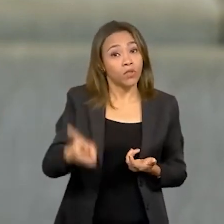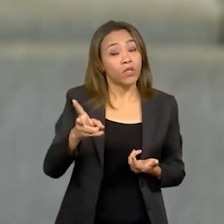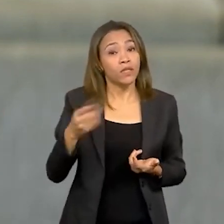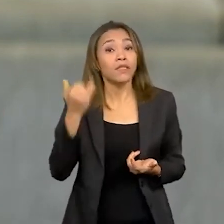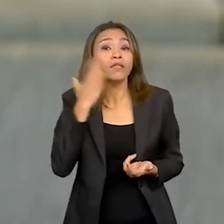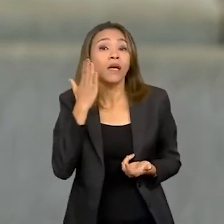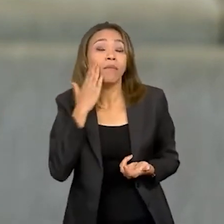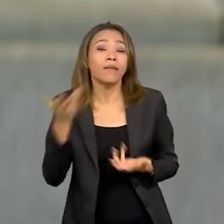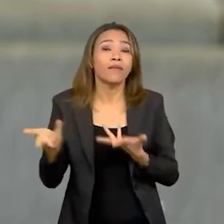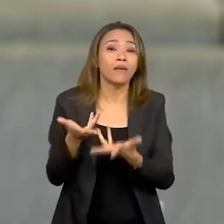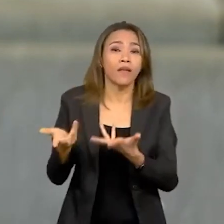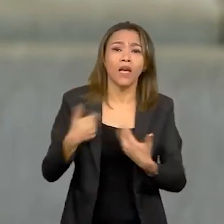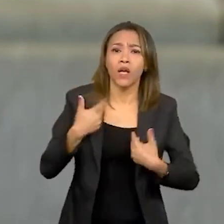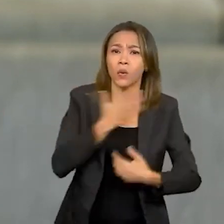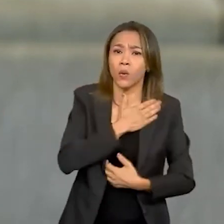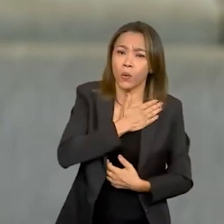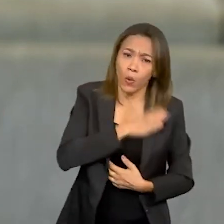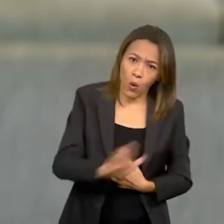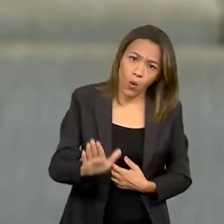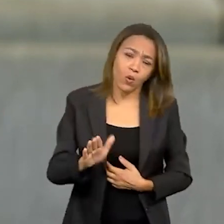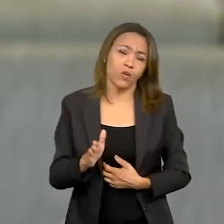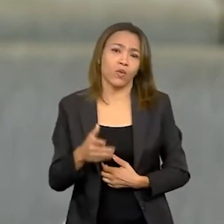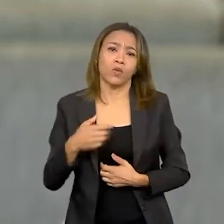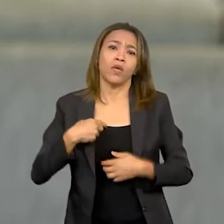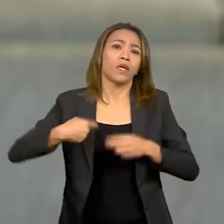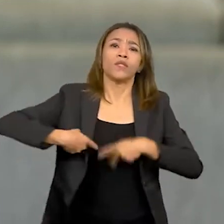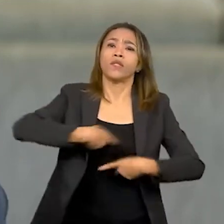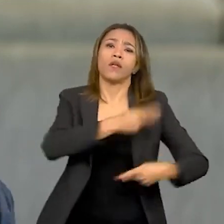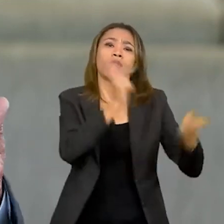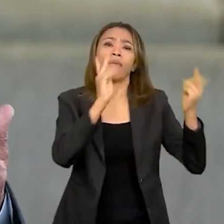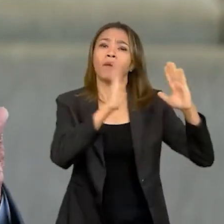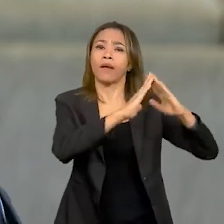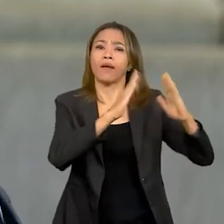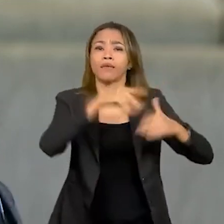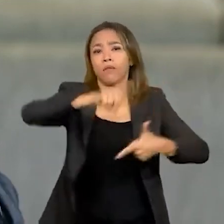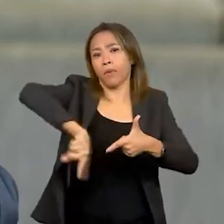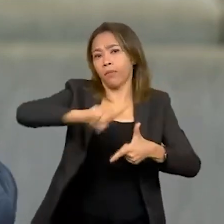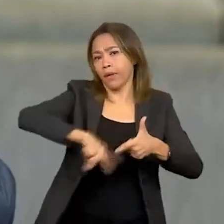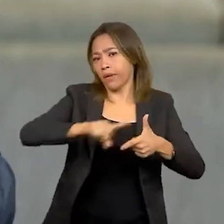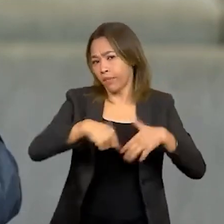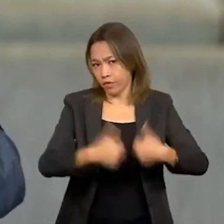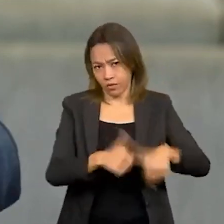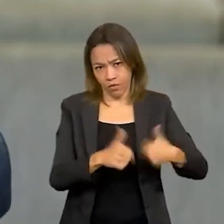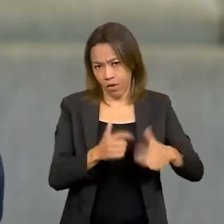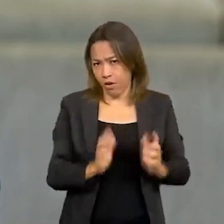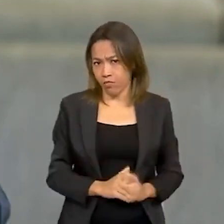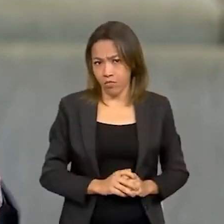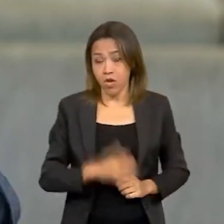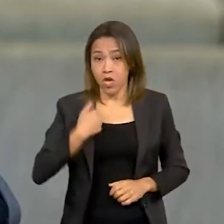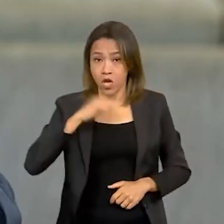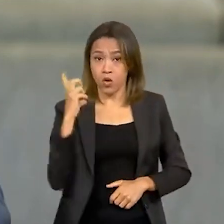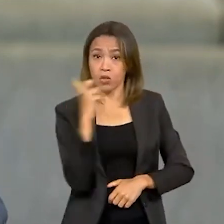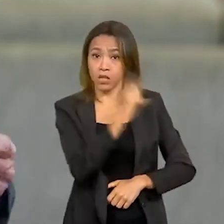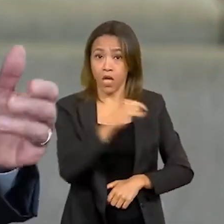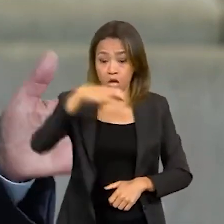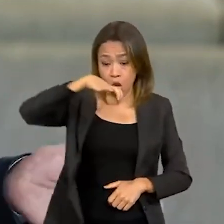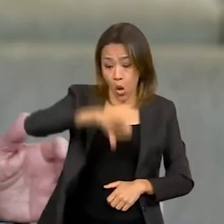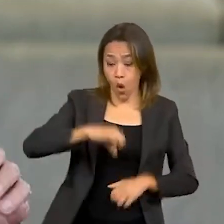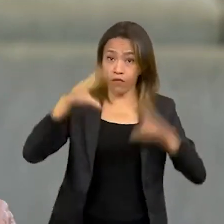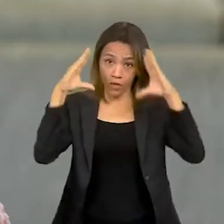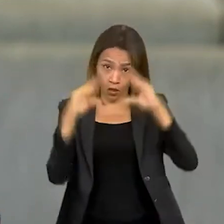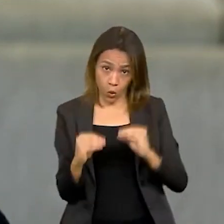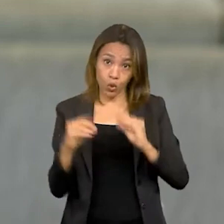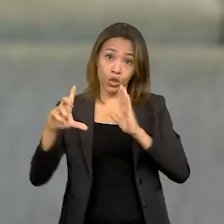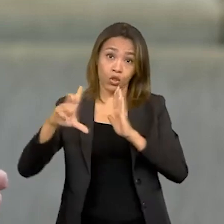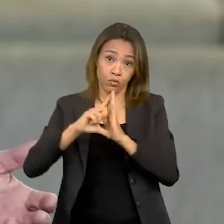gosto de trazer para casa problema do trabalho eu não gosto de sair do Palácio 9 horas da noite com a cabeça cheia de discussão e